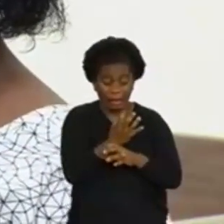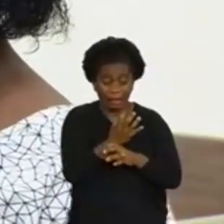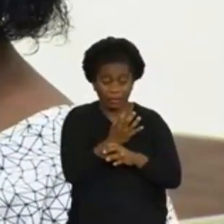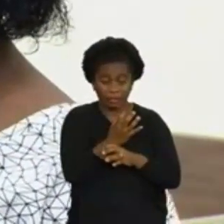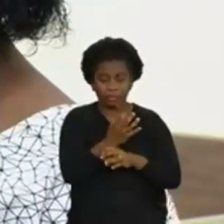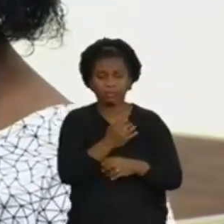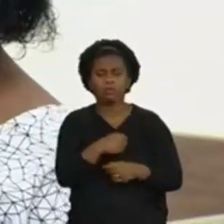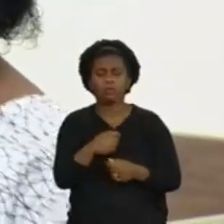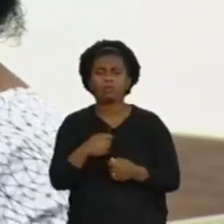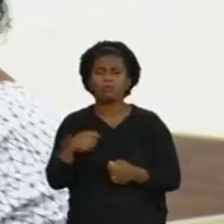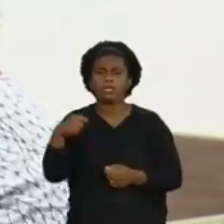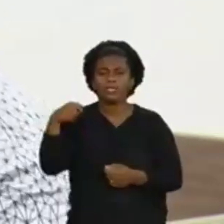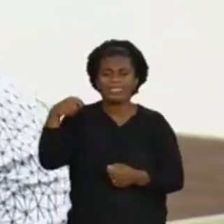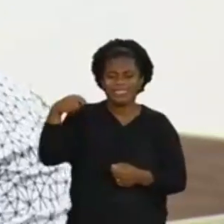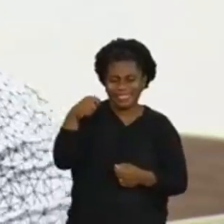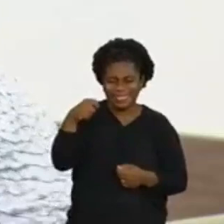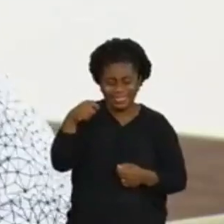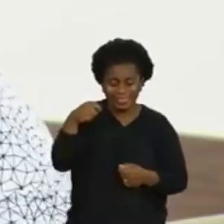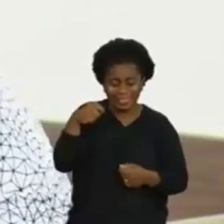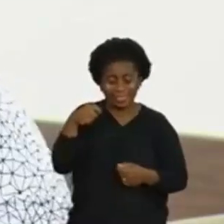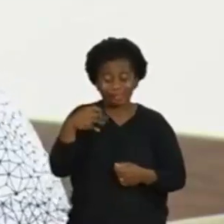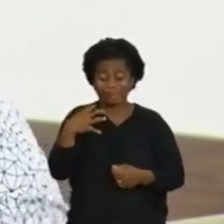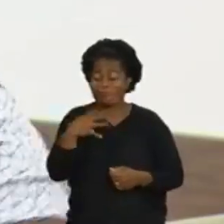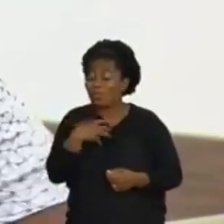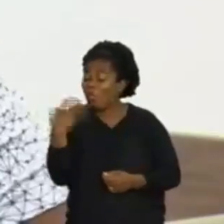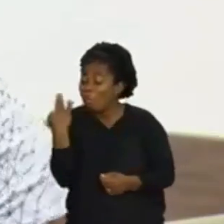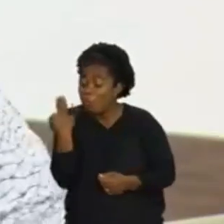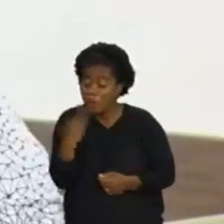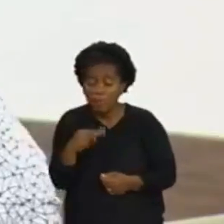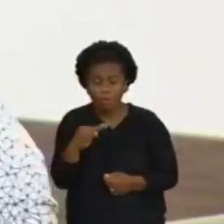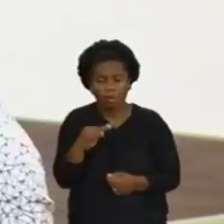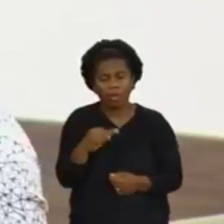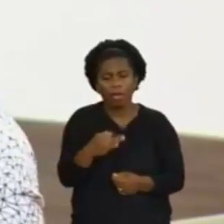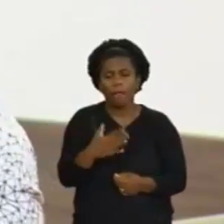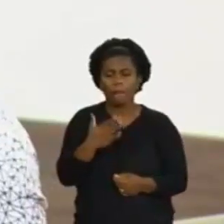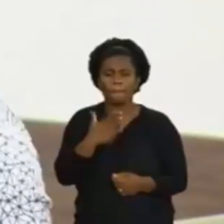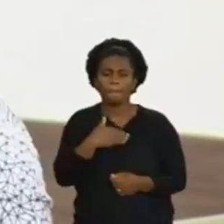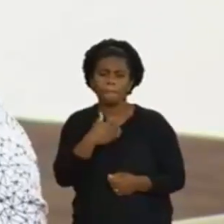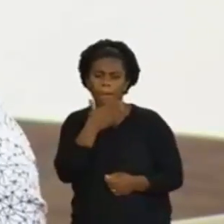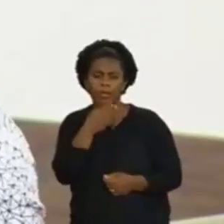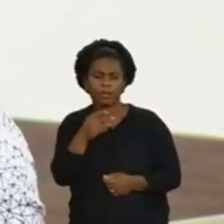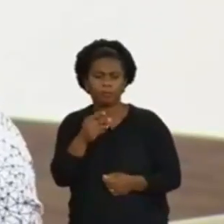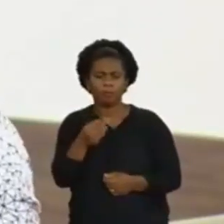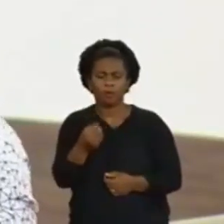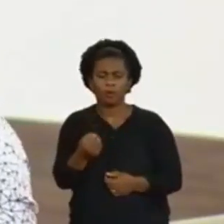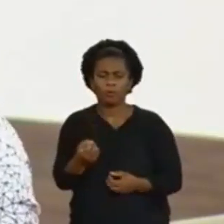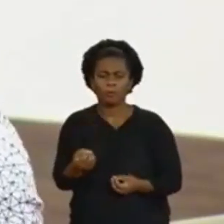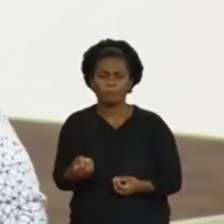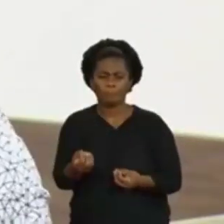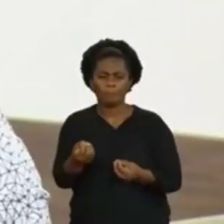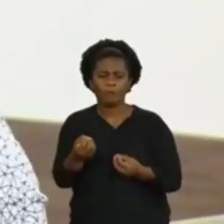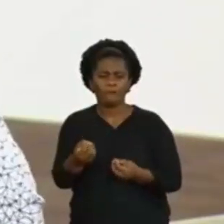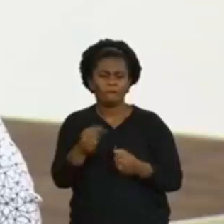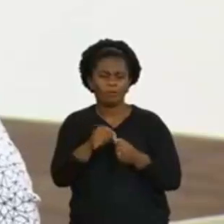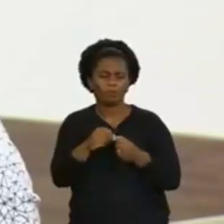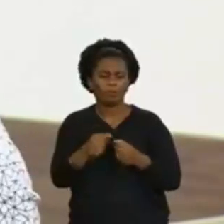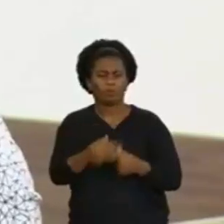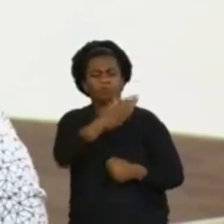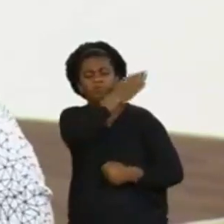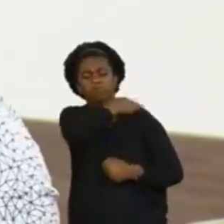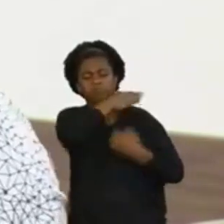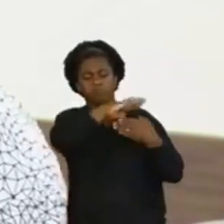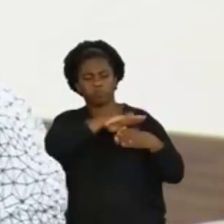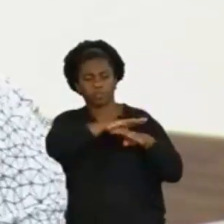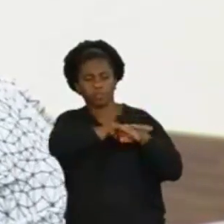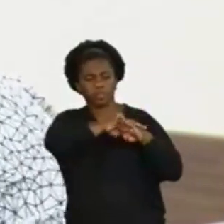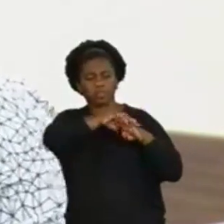estava travando. Aí eu estava sentindo muita dor. Meu irmão veio e me deu um salompa, mas eu não tomei remédio nenhum. Quando chegou no